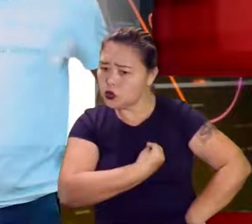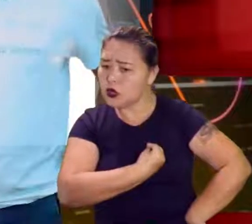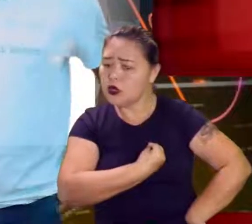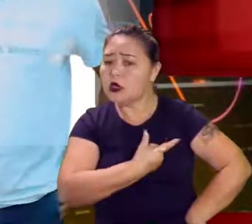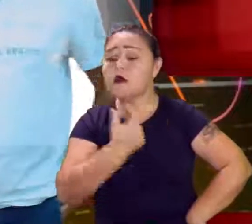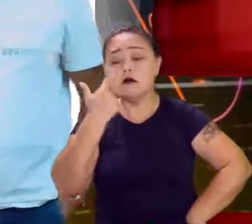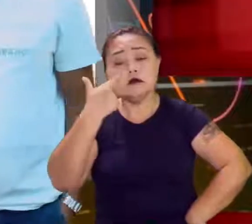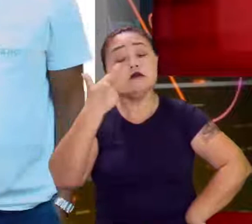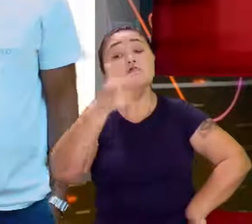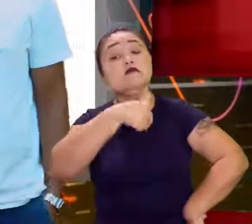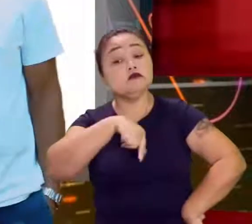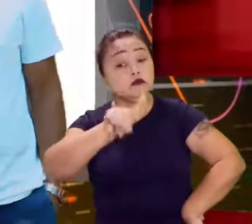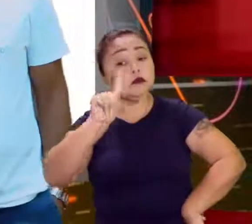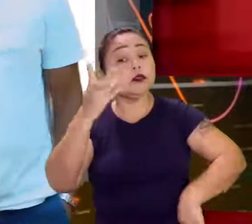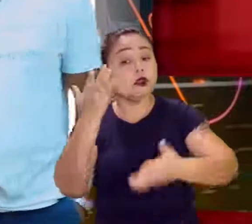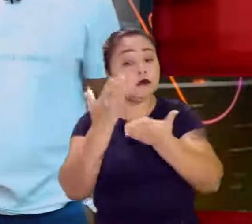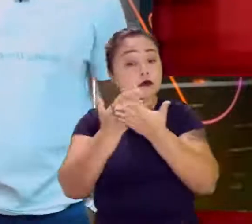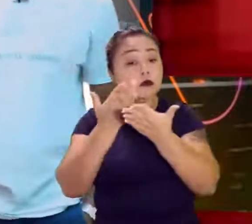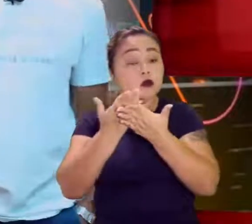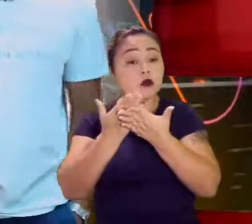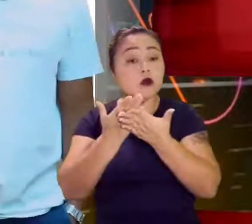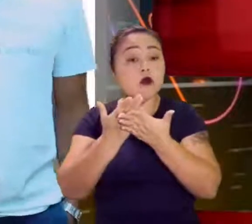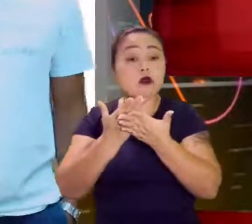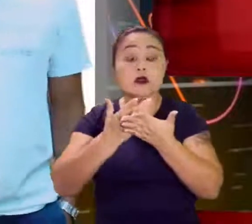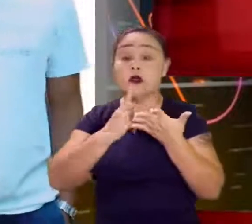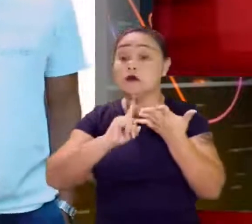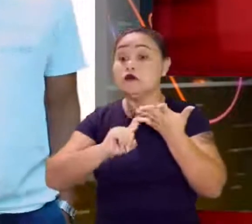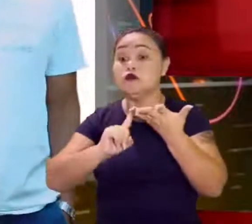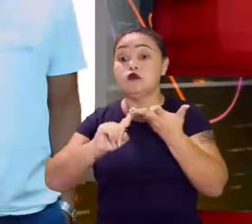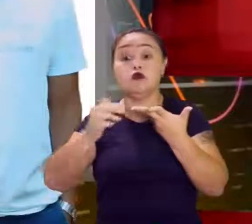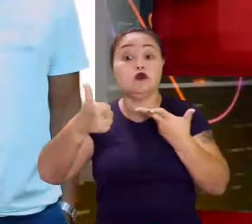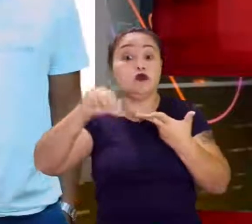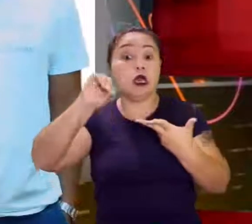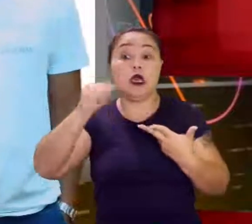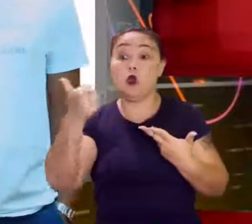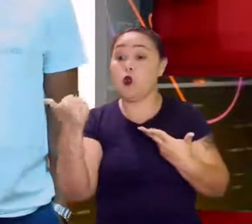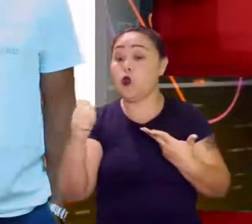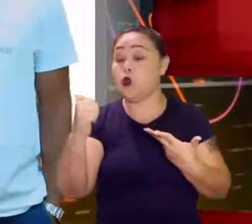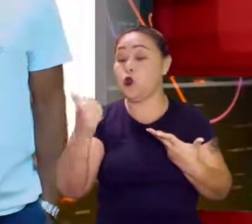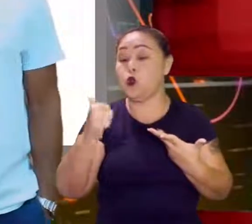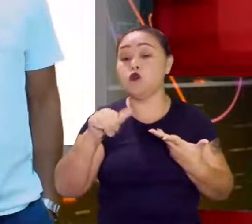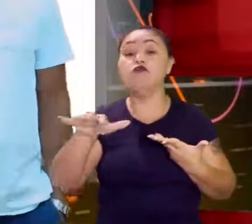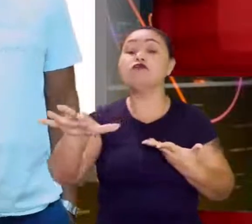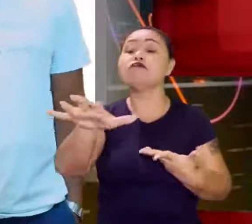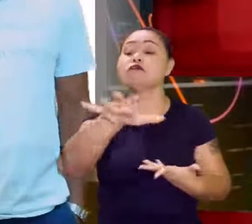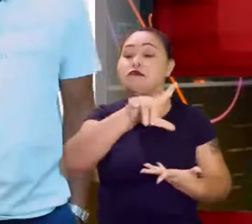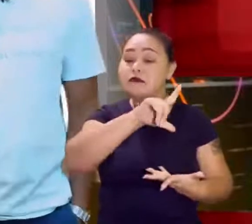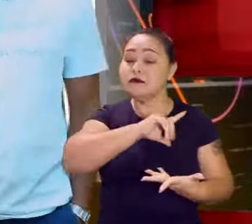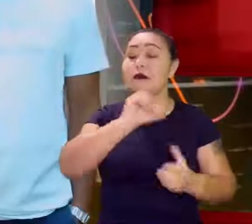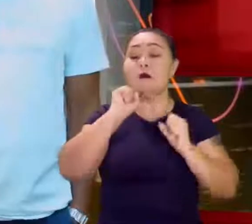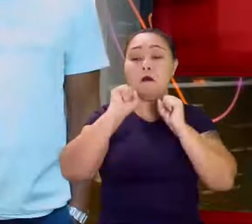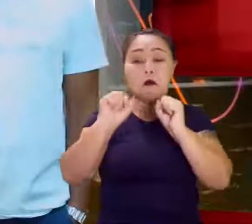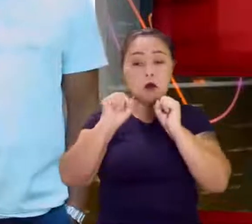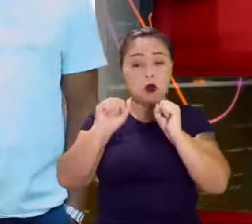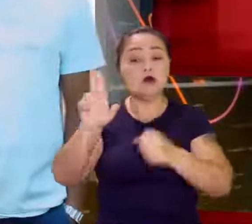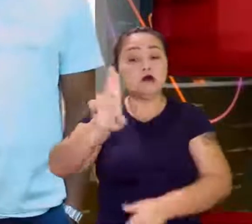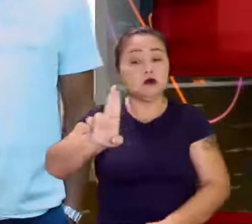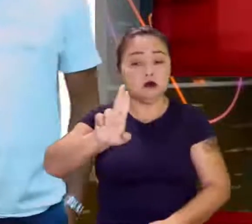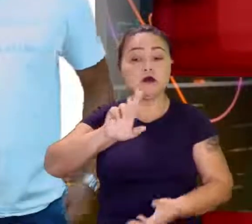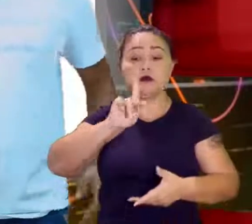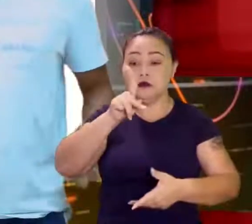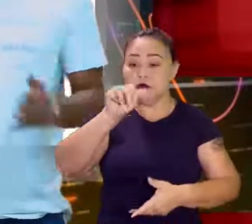vai trazer uma aula de aplicações aí que a gente vai ver pelo menos 10 ou 11 situações que a gente pode aplicar a